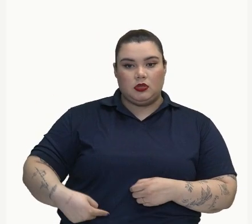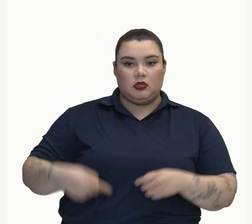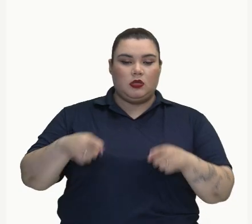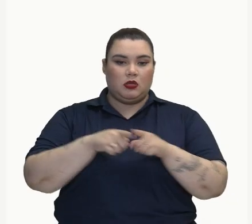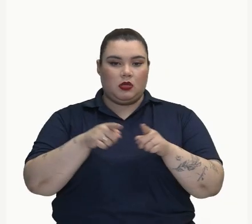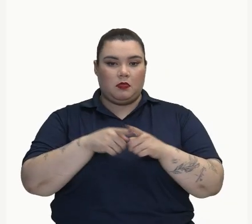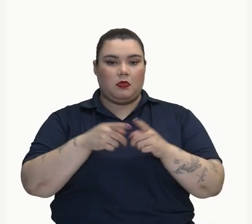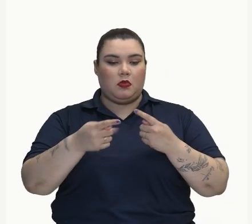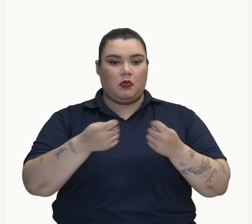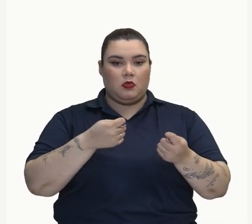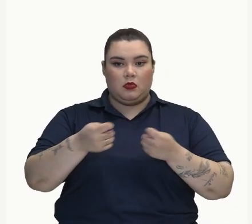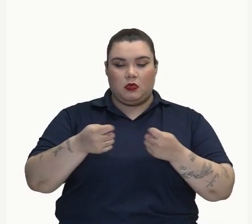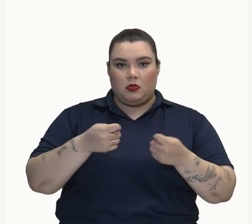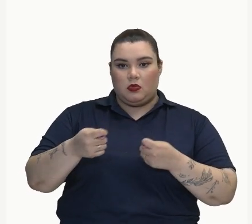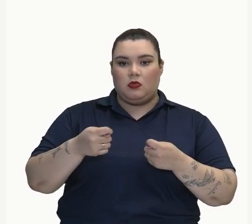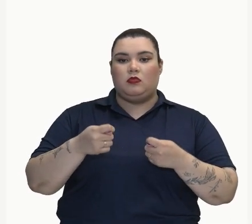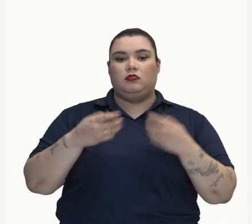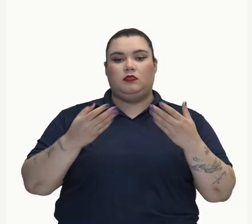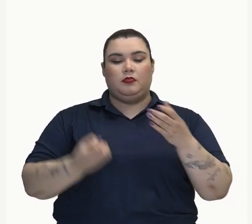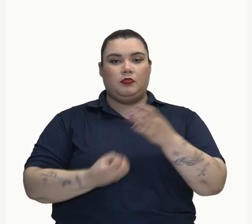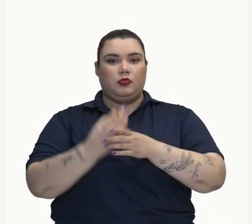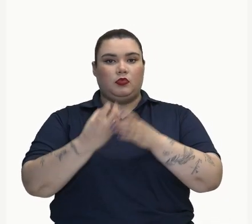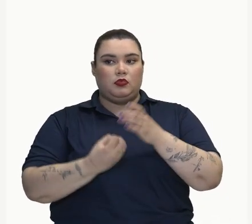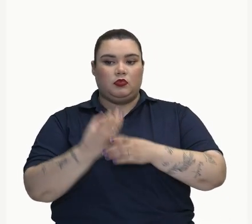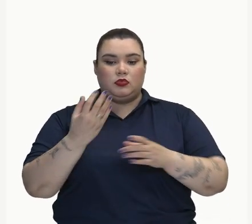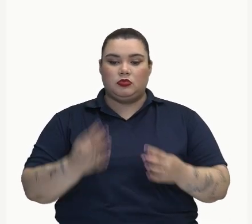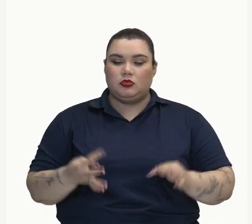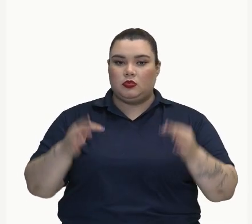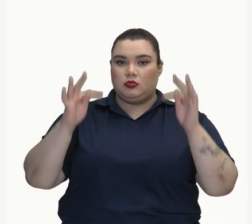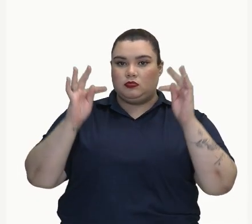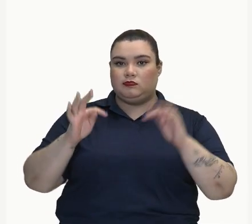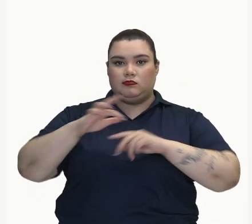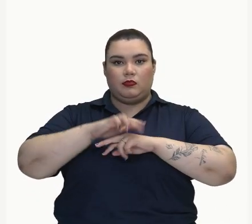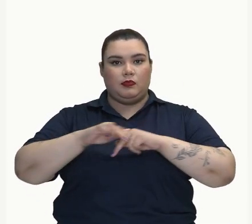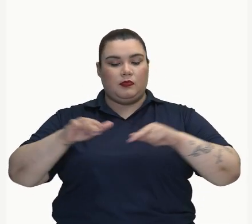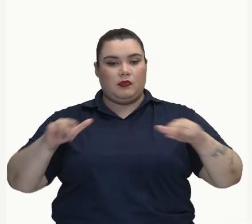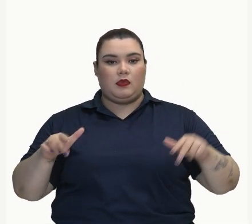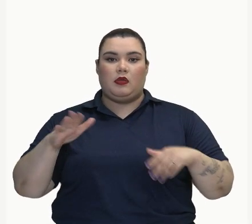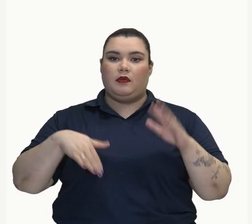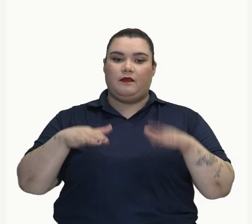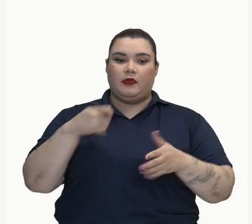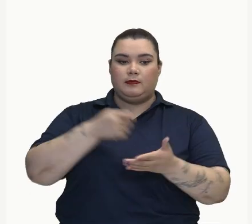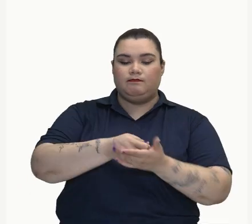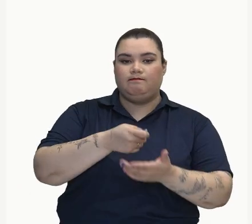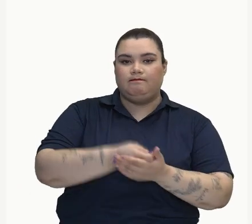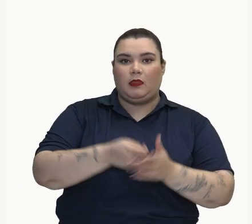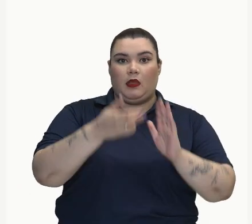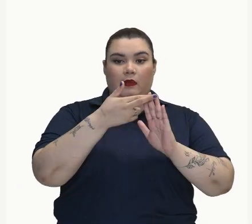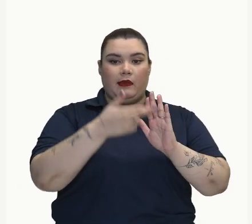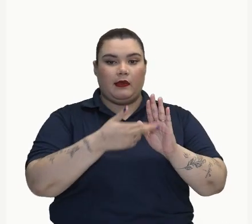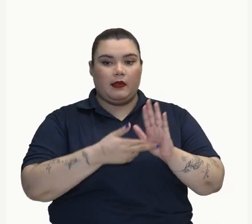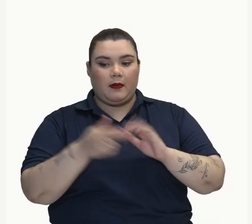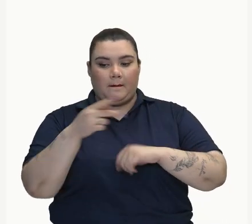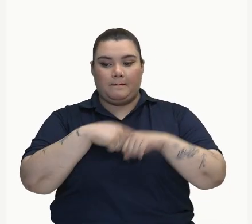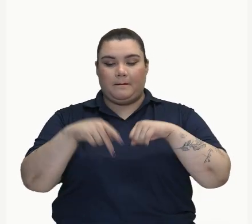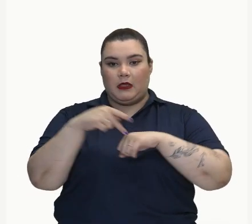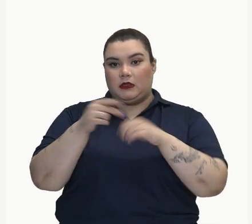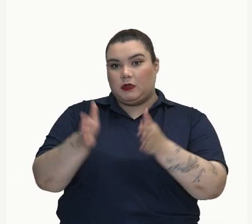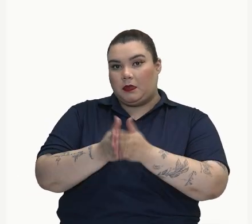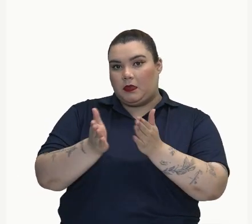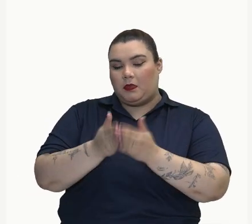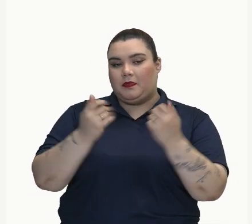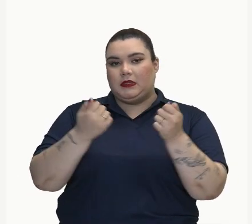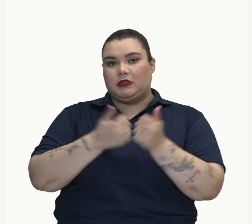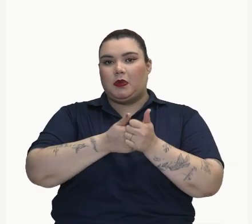controlam os maiores mercados, produzem as maiores tecnologias e muitas vezes impõem regras que os países mais pobres têm que